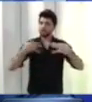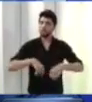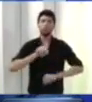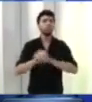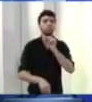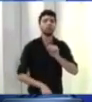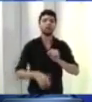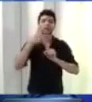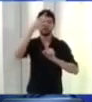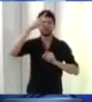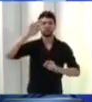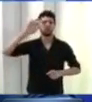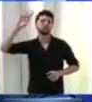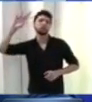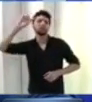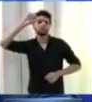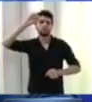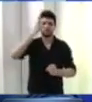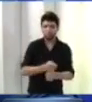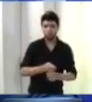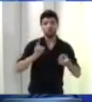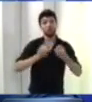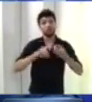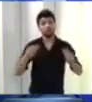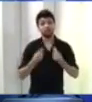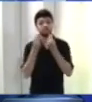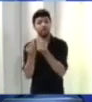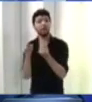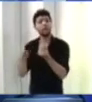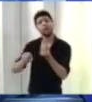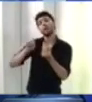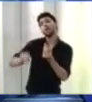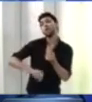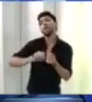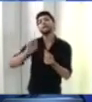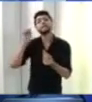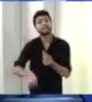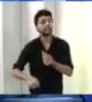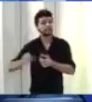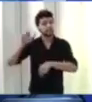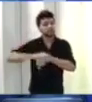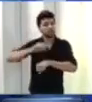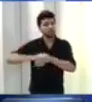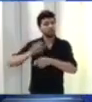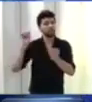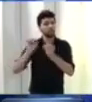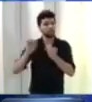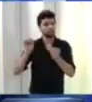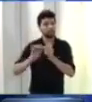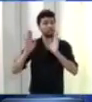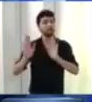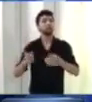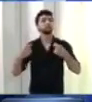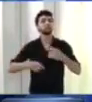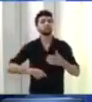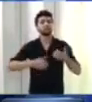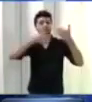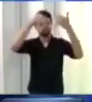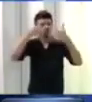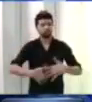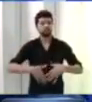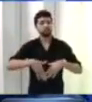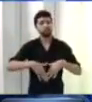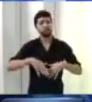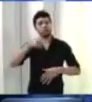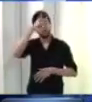credenciando ao gestor, dando a ele, sim, autoridade de fazer, mas tem que prestar conta